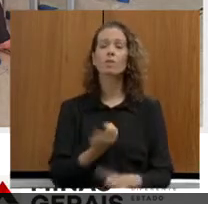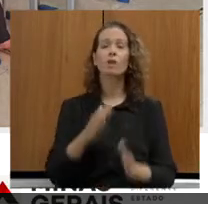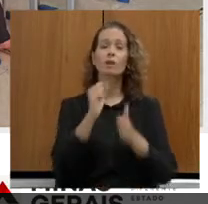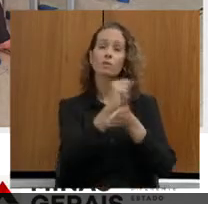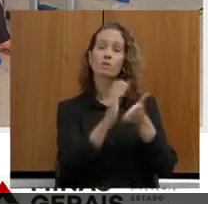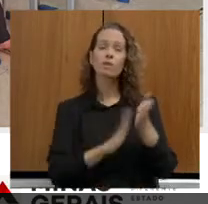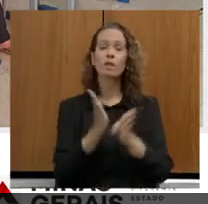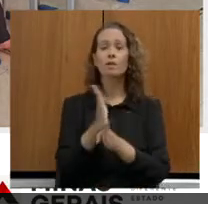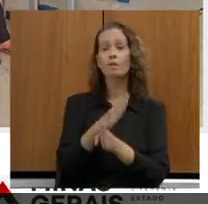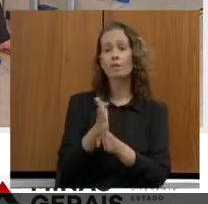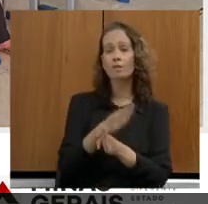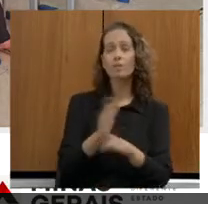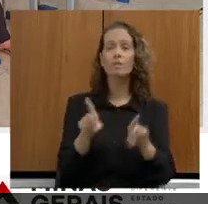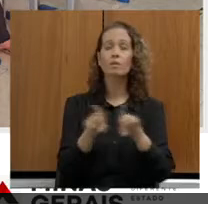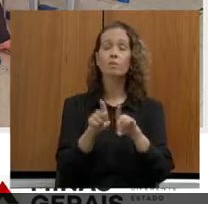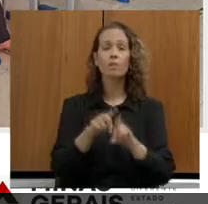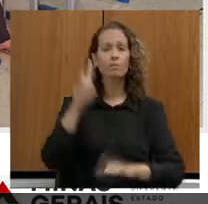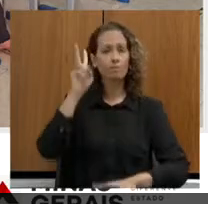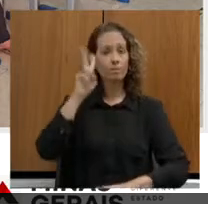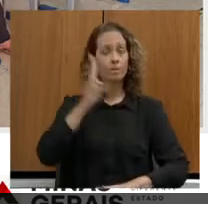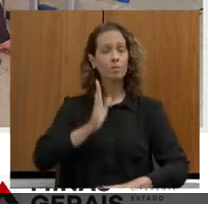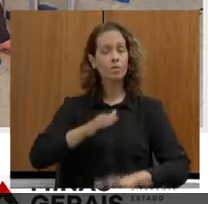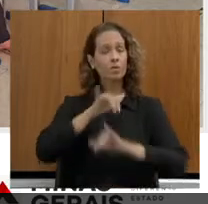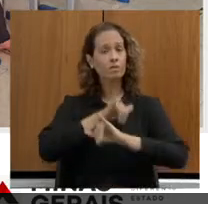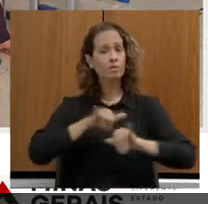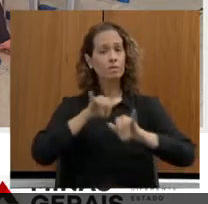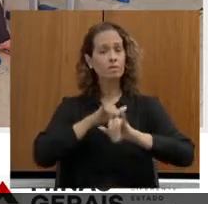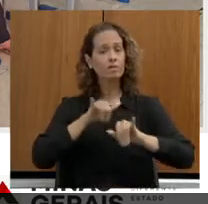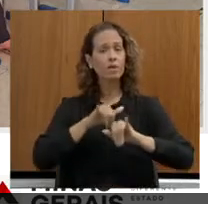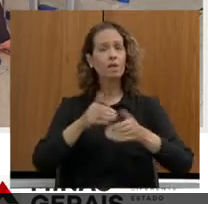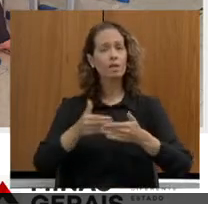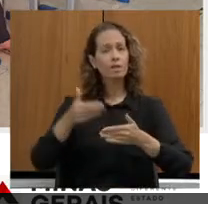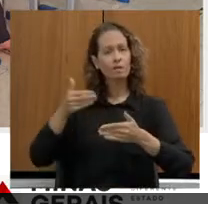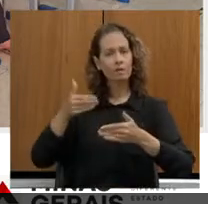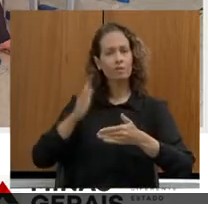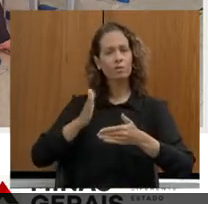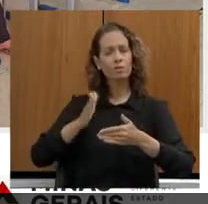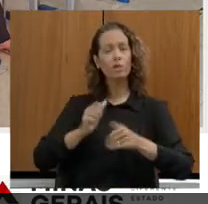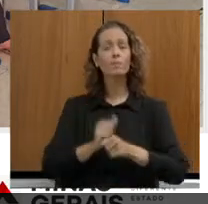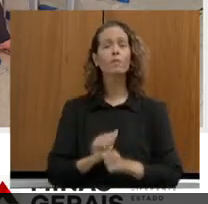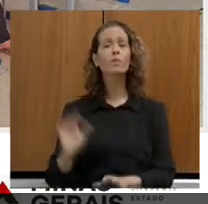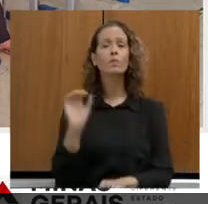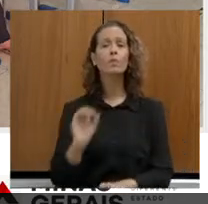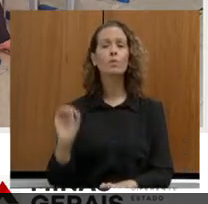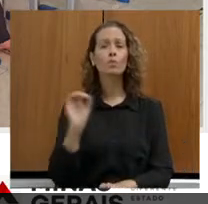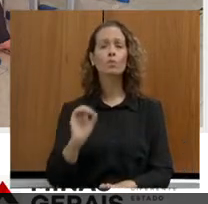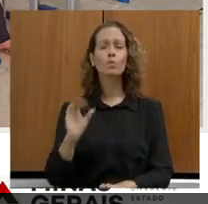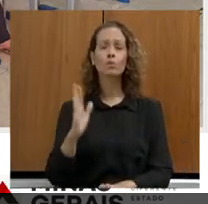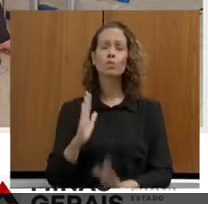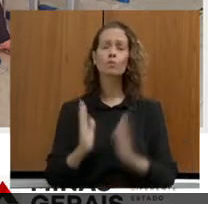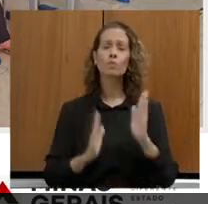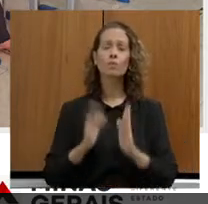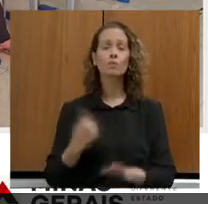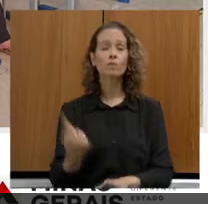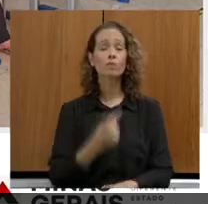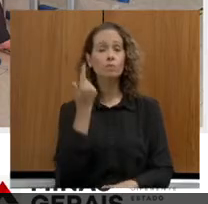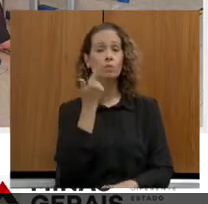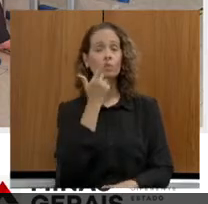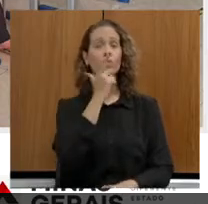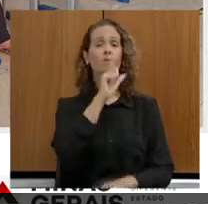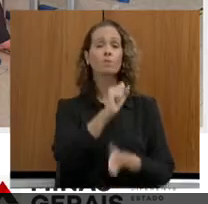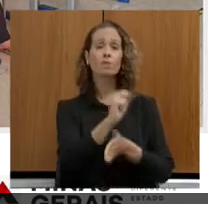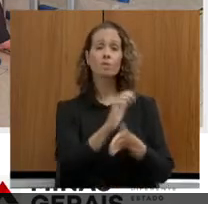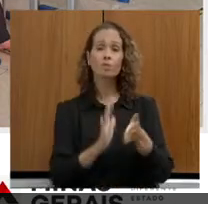Nelson lembram momento que eu falei aí um pouquinho mais atrás em outubro no momento em que a gente consegue estabelecer